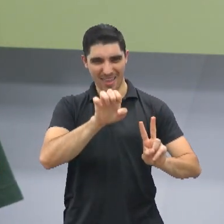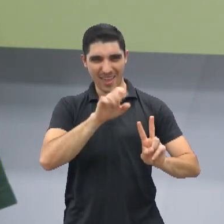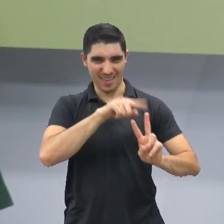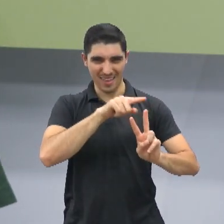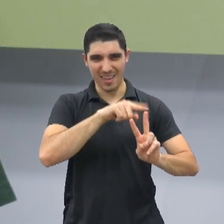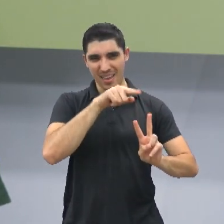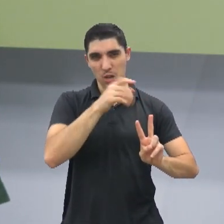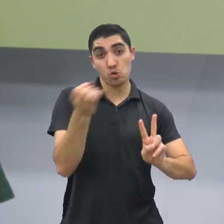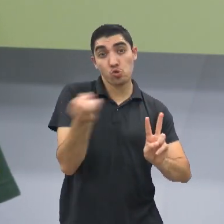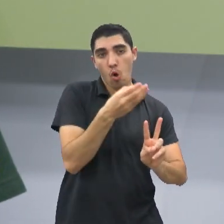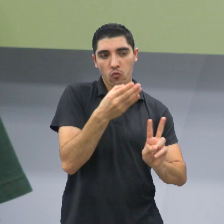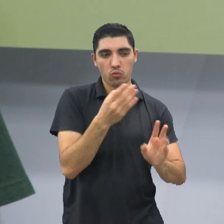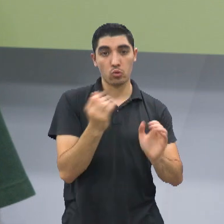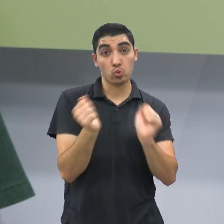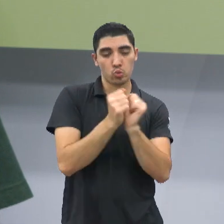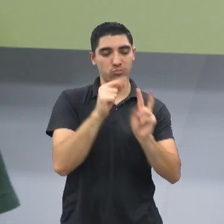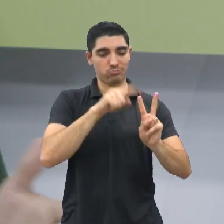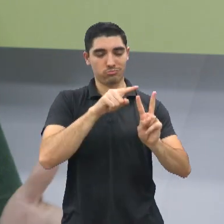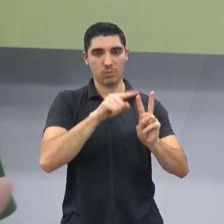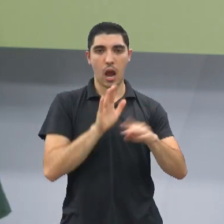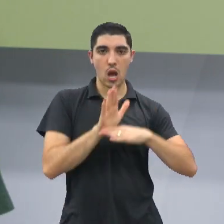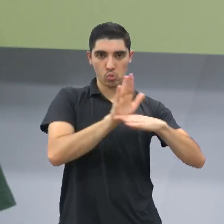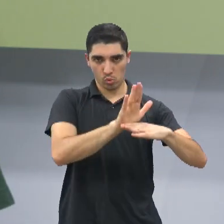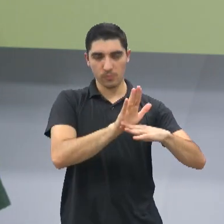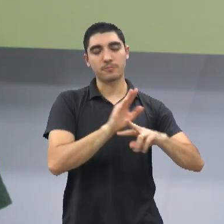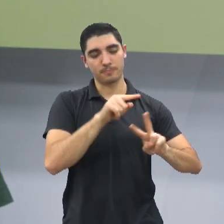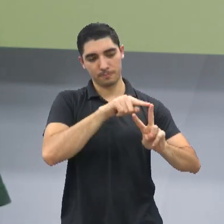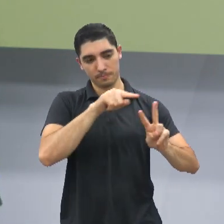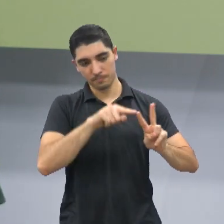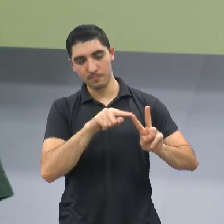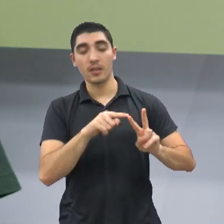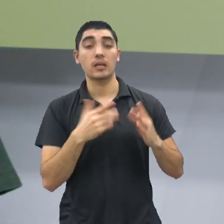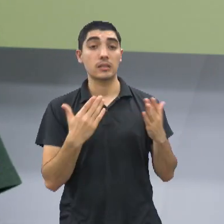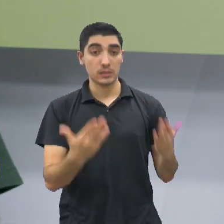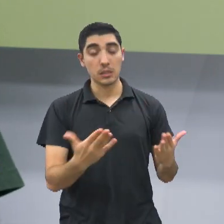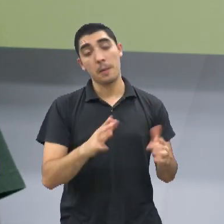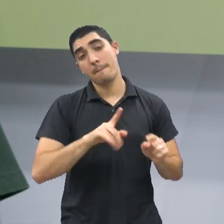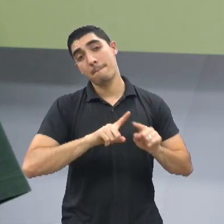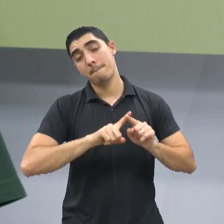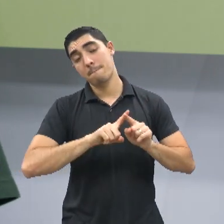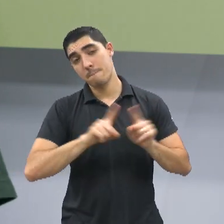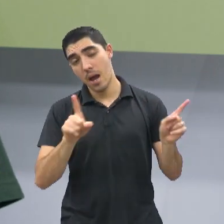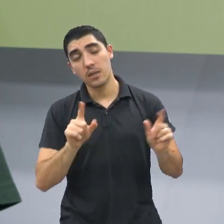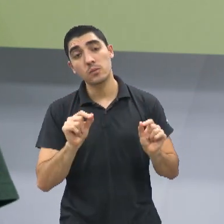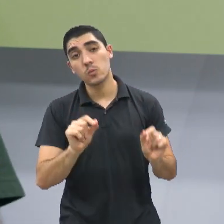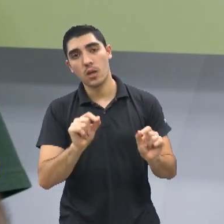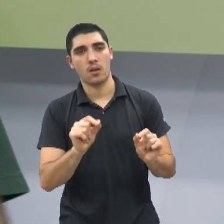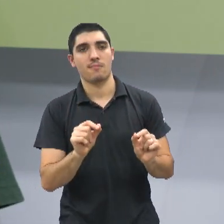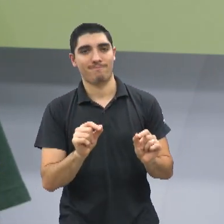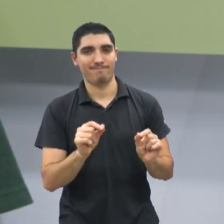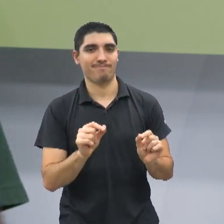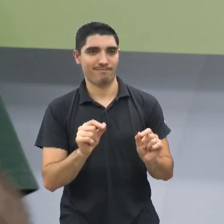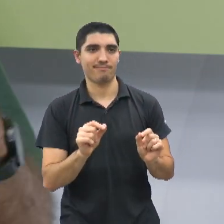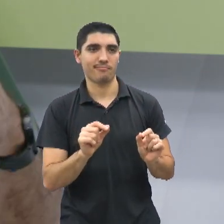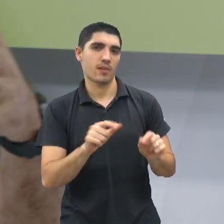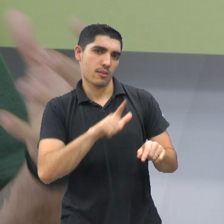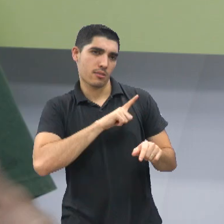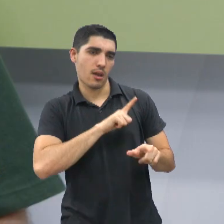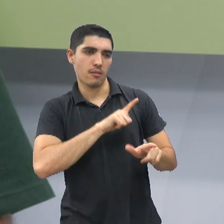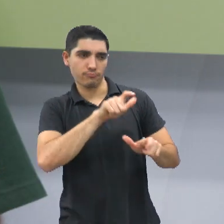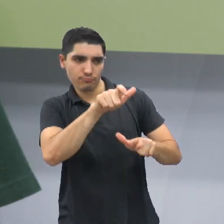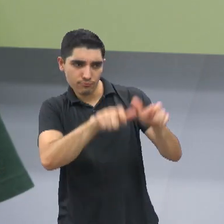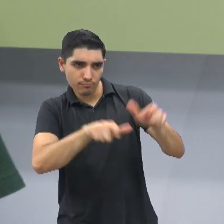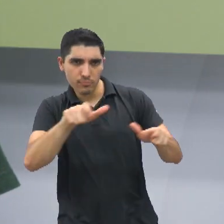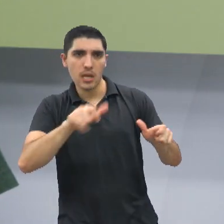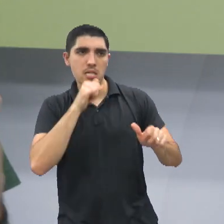Para ser auxiliar técnico Ah mas a apesar de desse e desses atores aí né Do